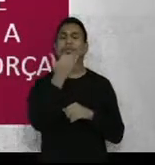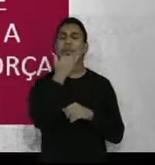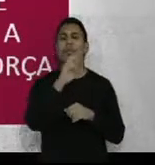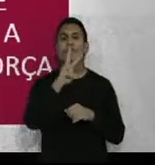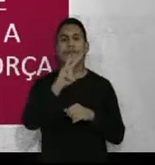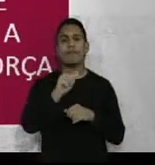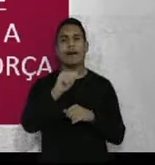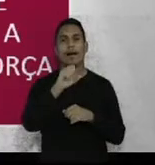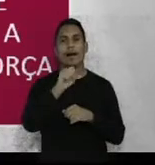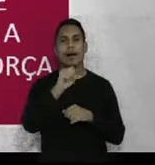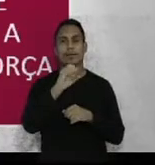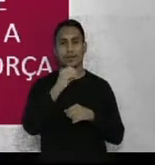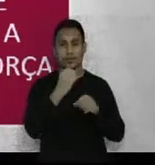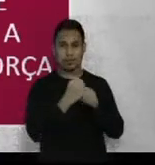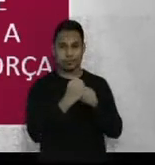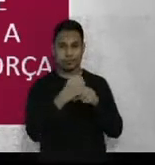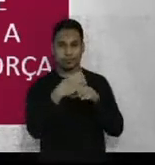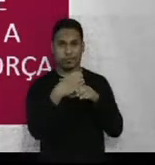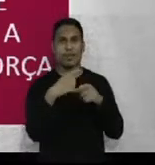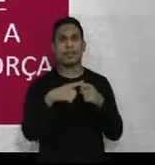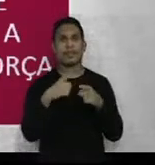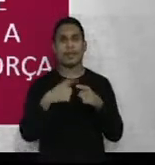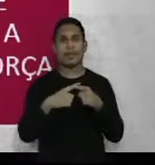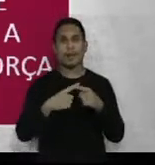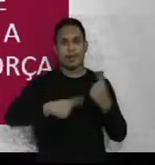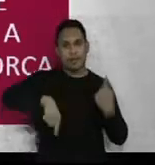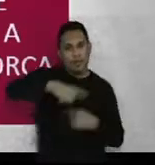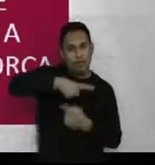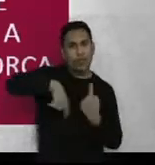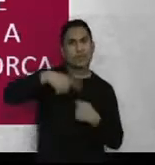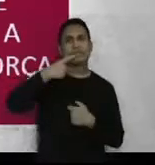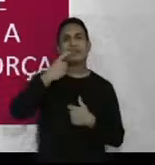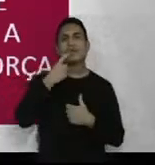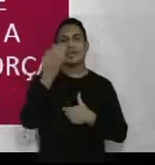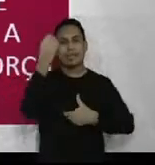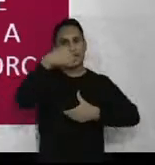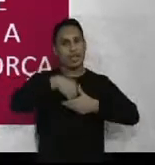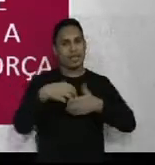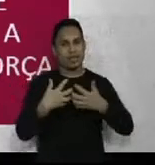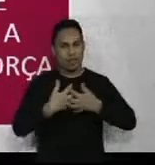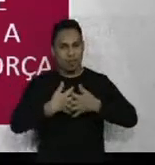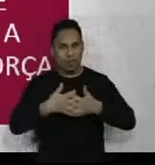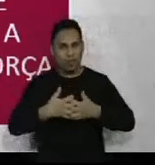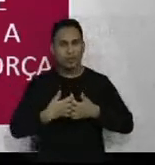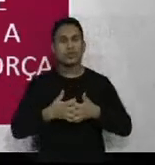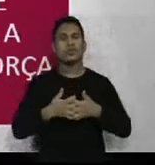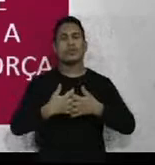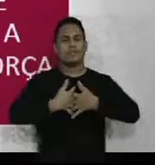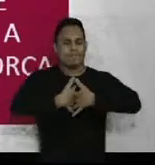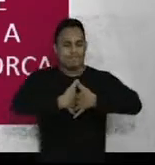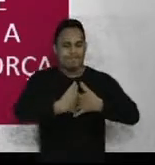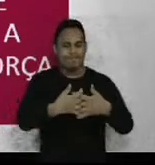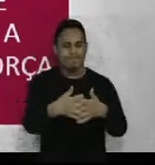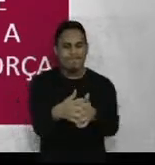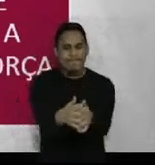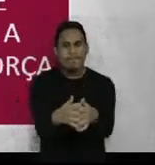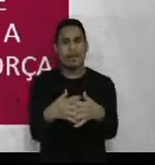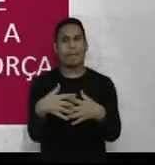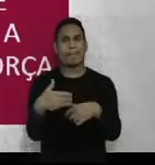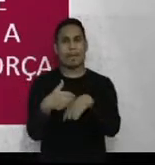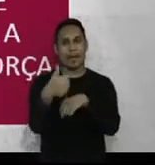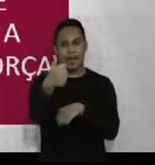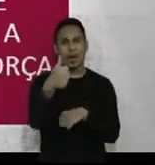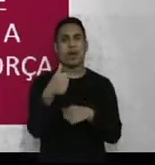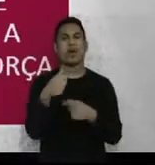fluxo sanguíneo para os músculos, vai melhorar a contração muscular, vai melhorar o fluxo sanguíneo, acabei de falar, respiração e